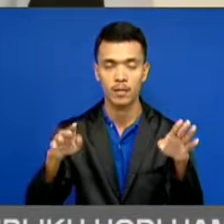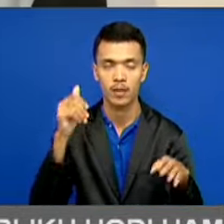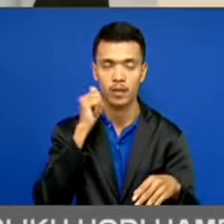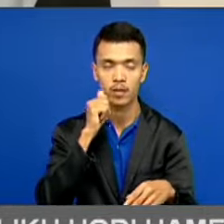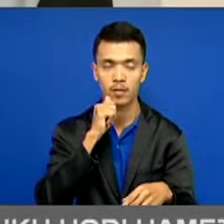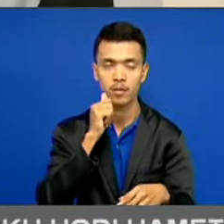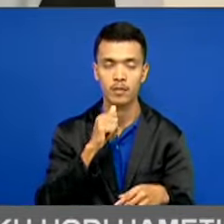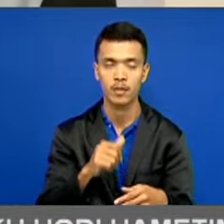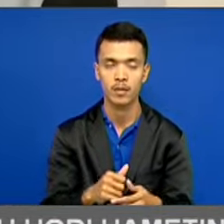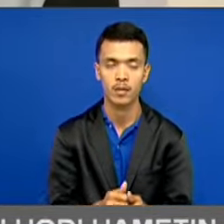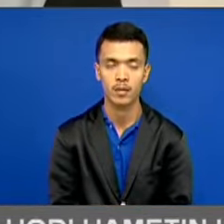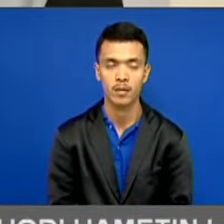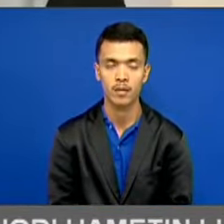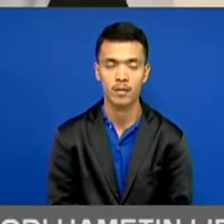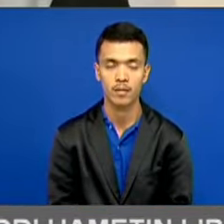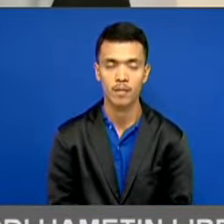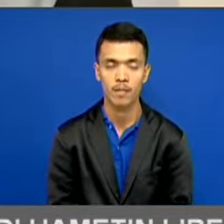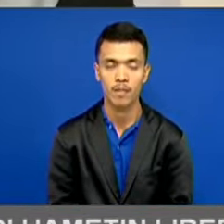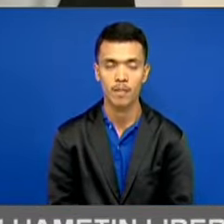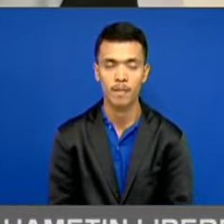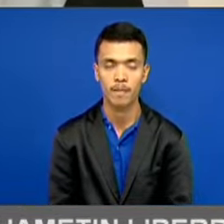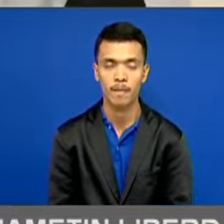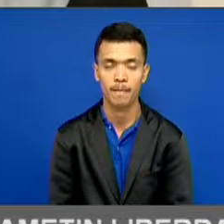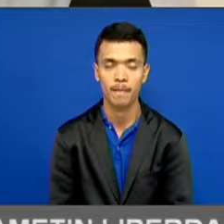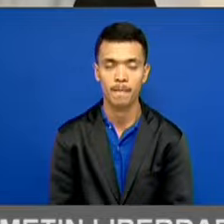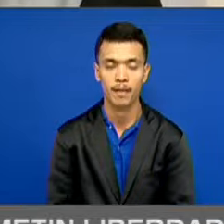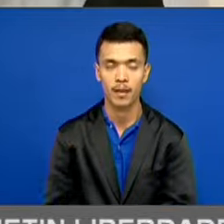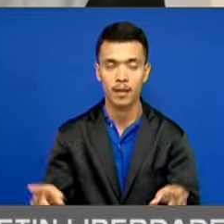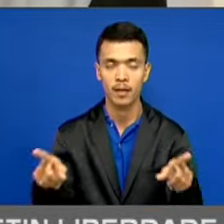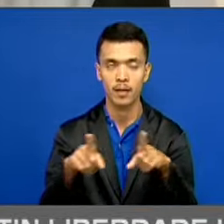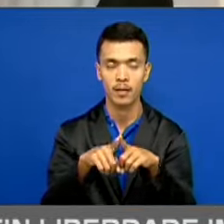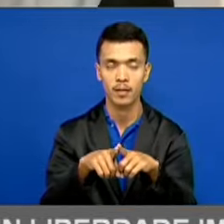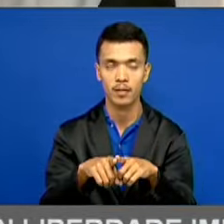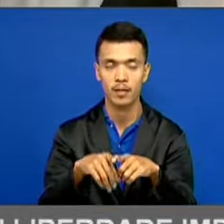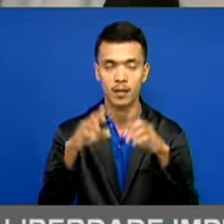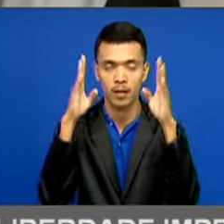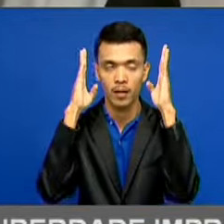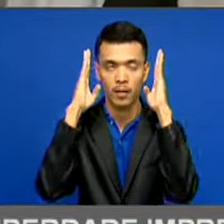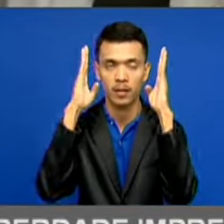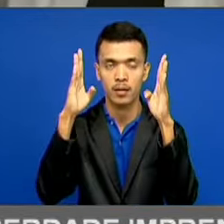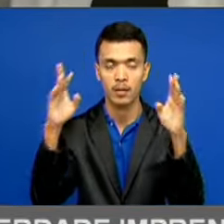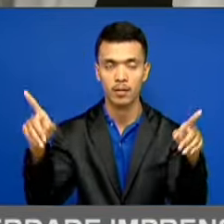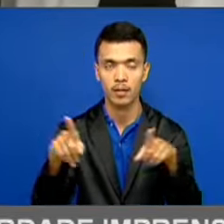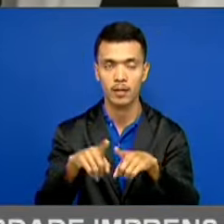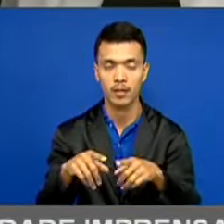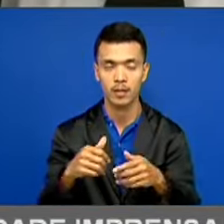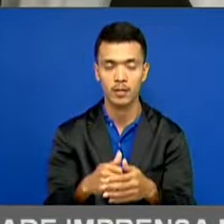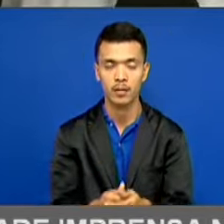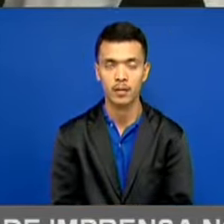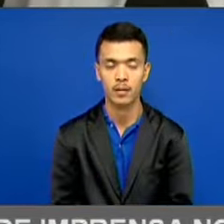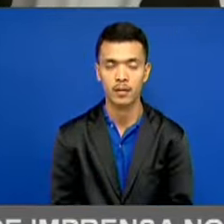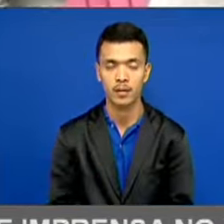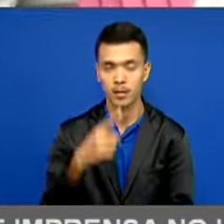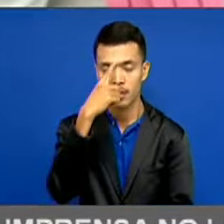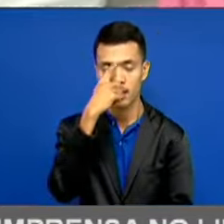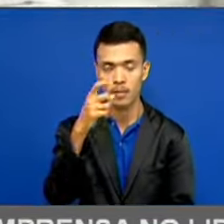de deficiência. No componente vulnerável, se recebe, a nessa, dava atenção a nessa, e a setor rototo, tanto